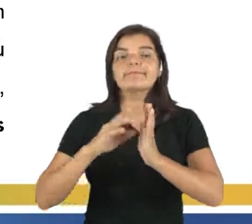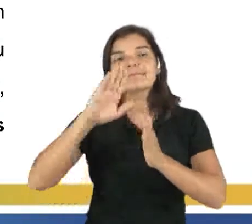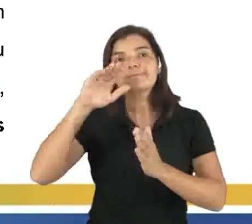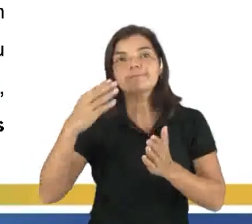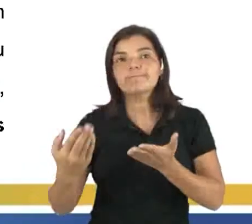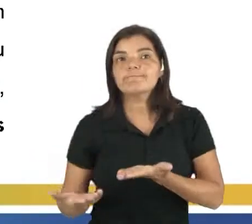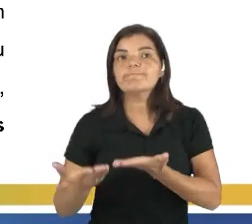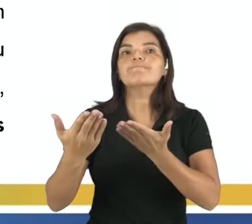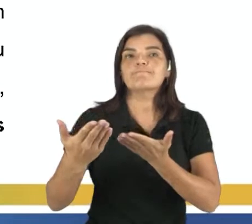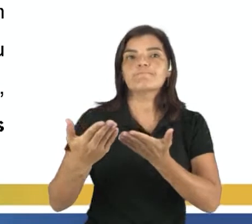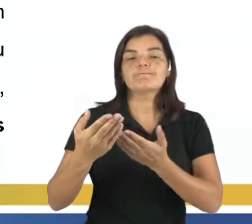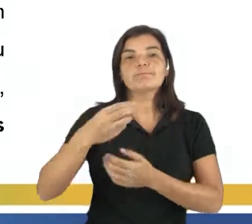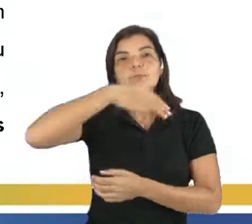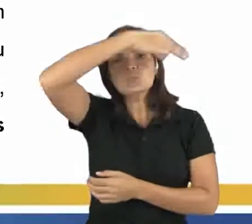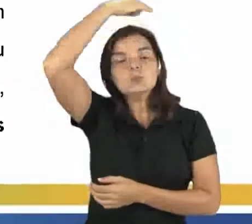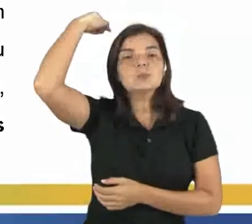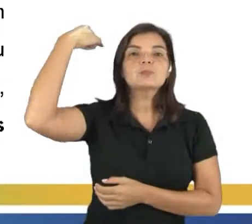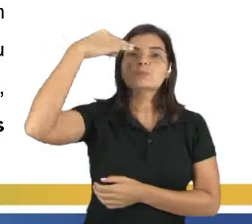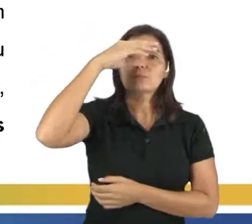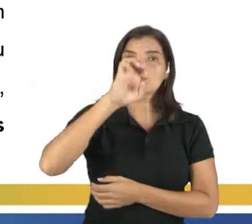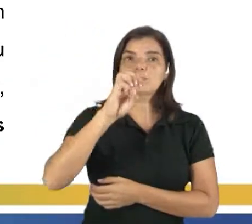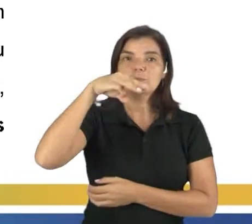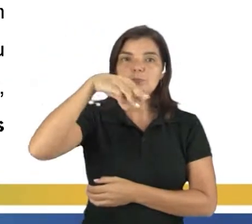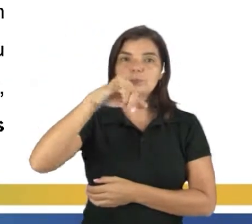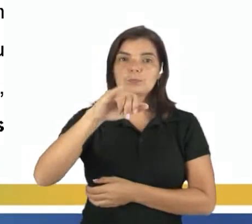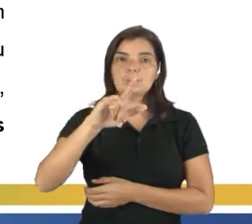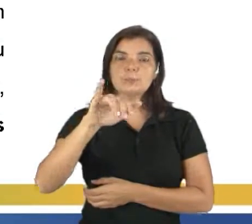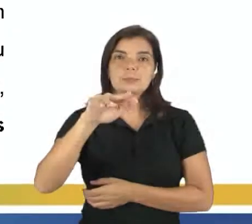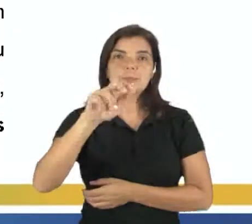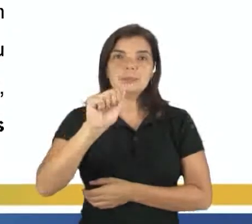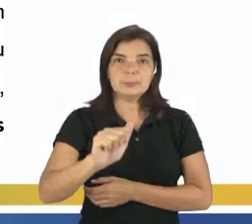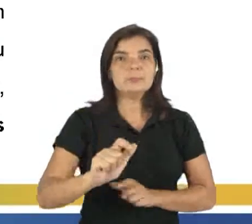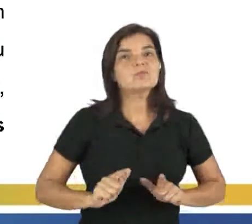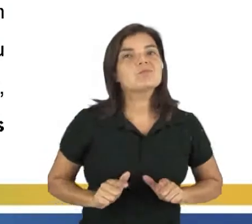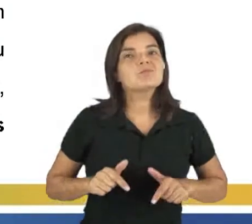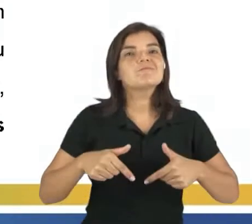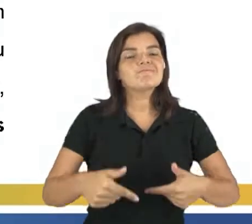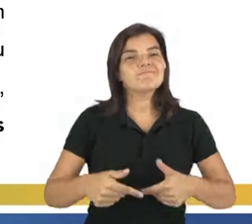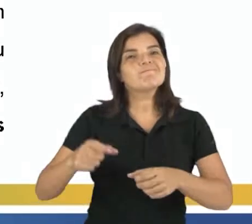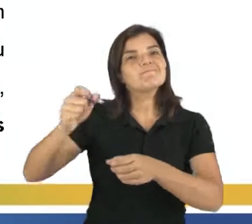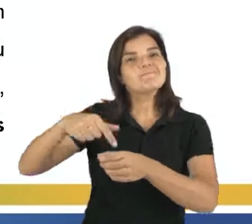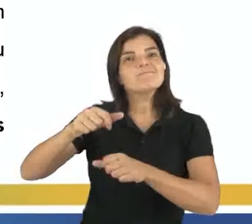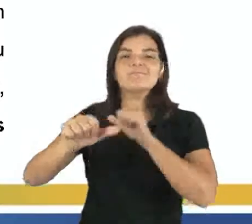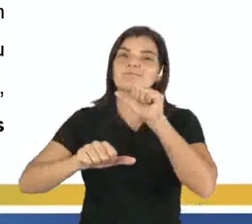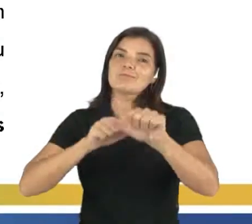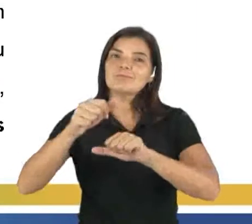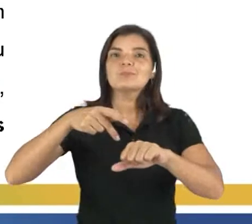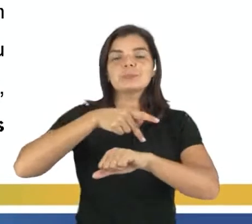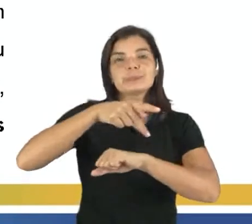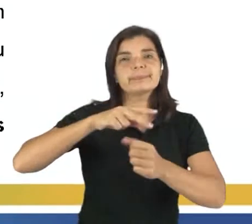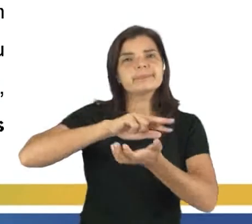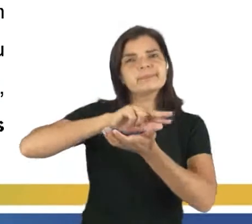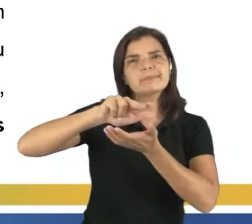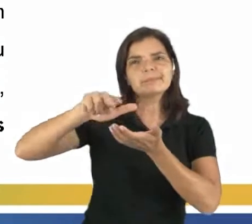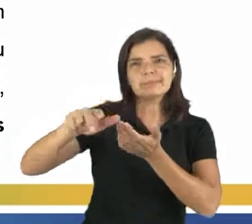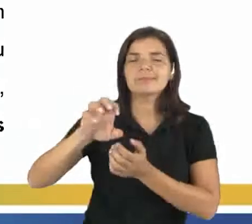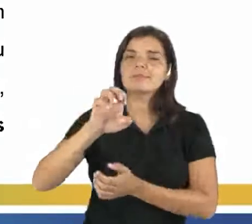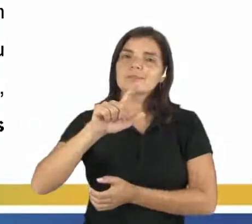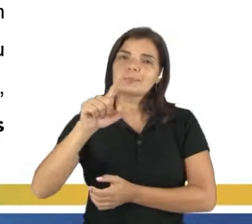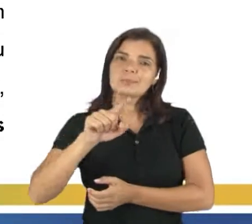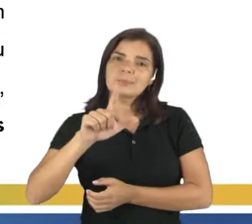homenagem ao revolucionário mexicano Emiliano Zapata, que lutou pela reforma agrária no país. Entre várias pautas